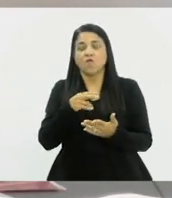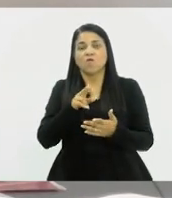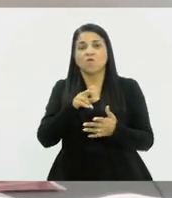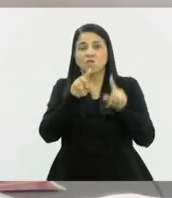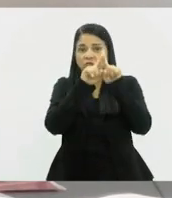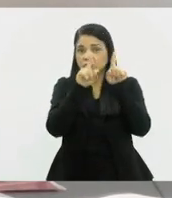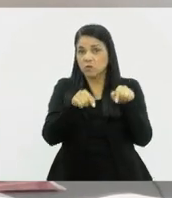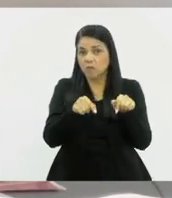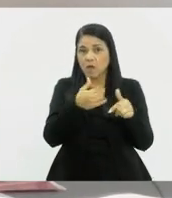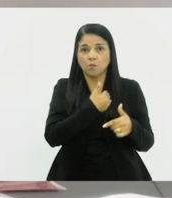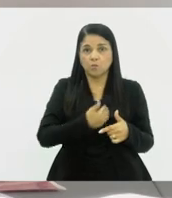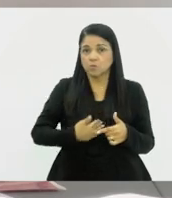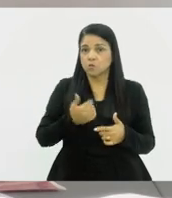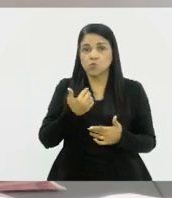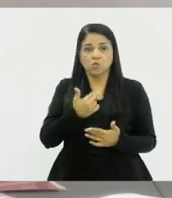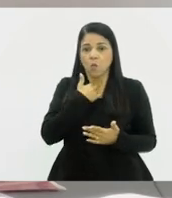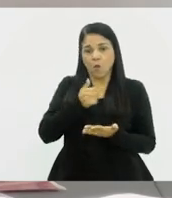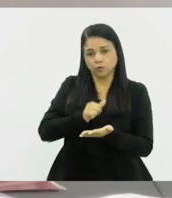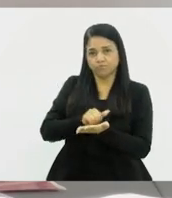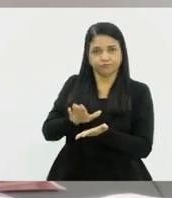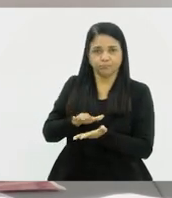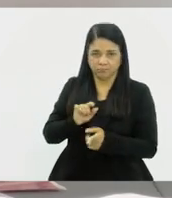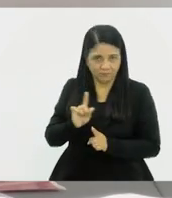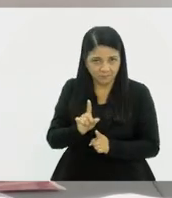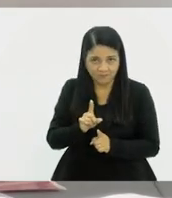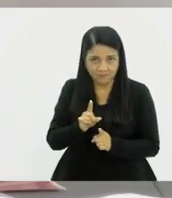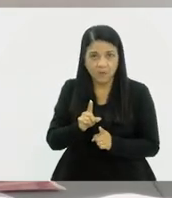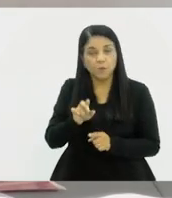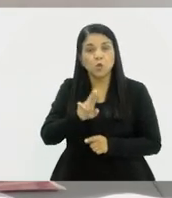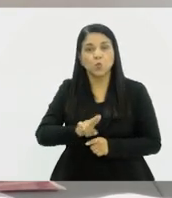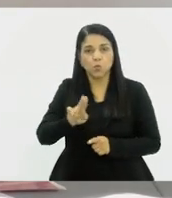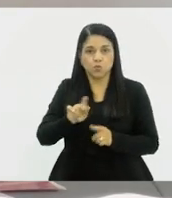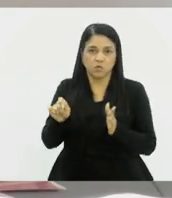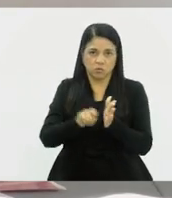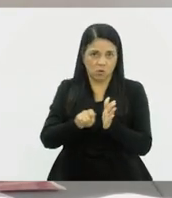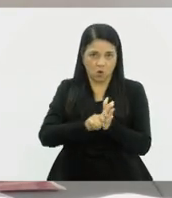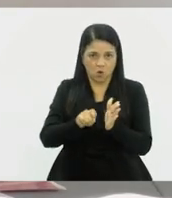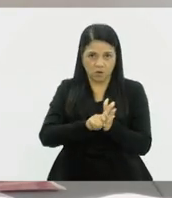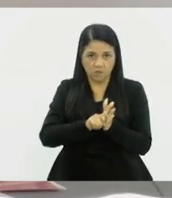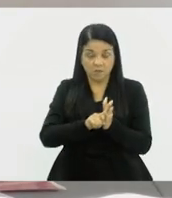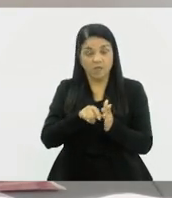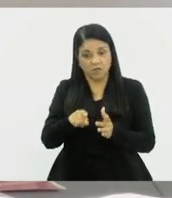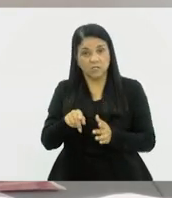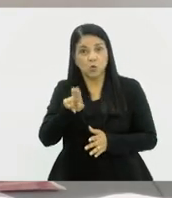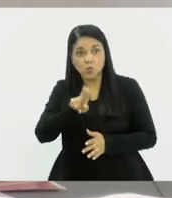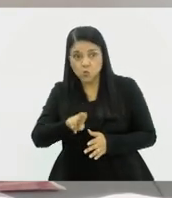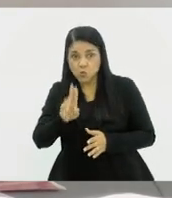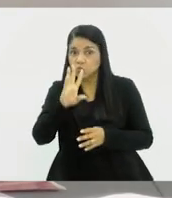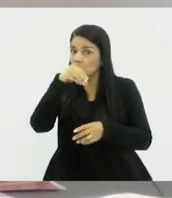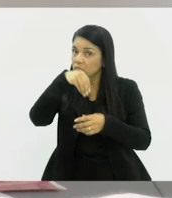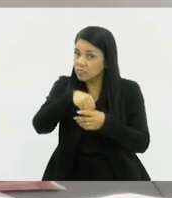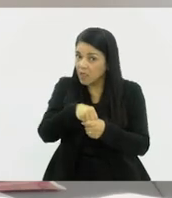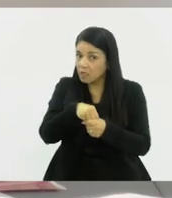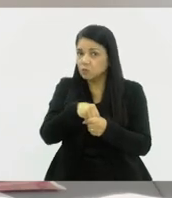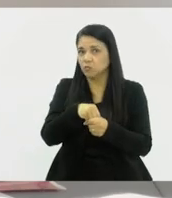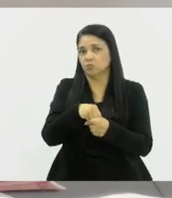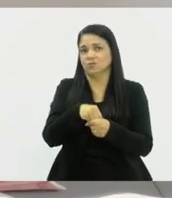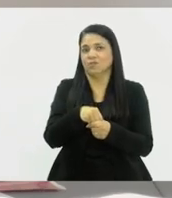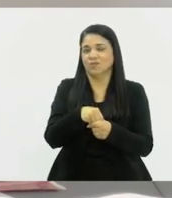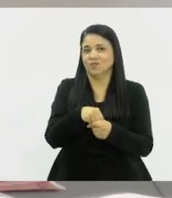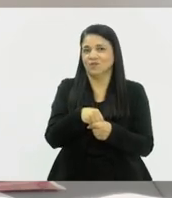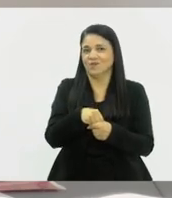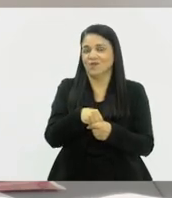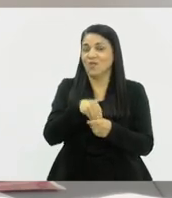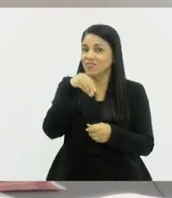pode ser demitido por seu usuário Claro se ele fizer use e aprontar alguma lambança ele pode ser punido pela